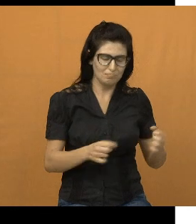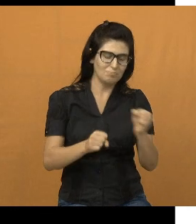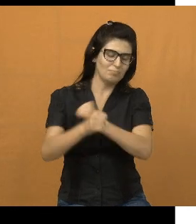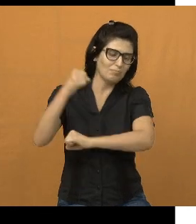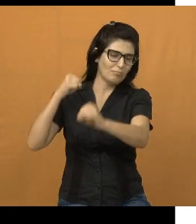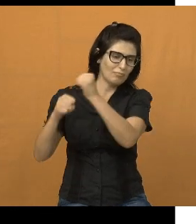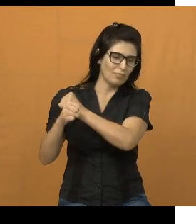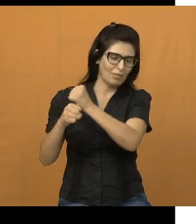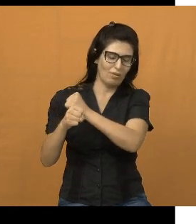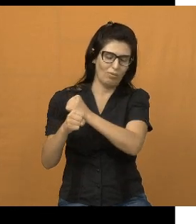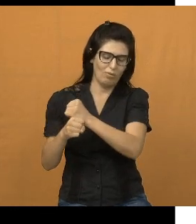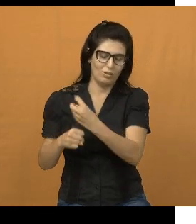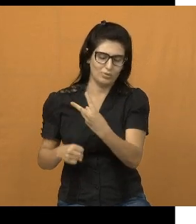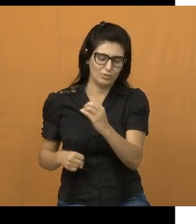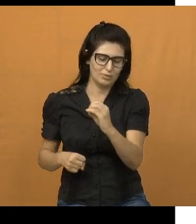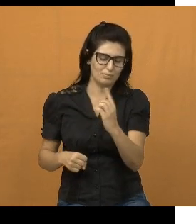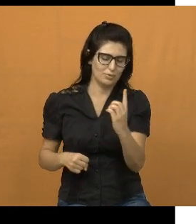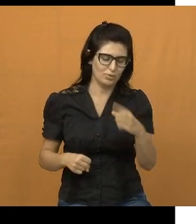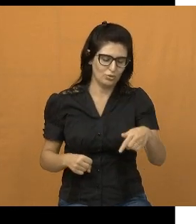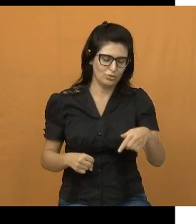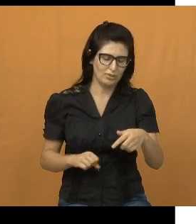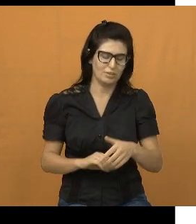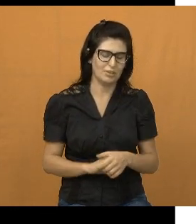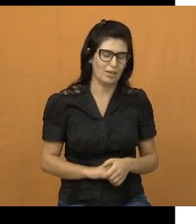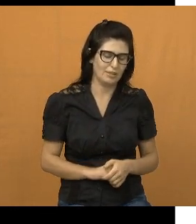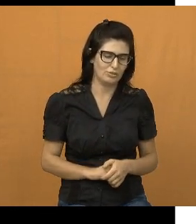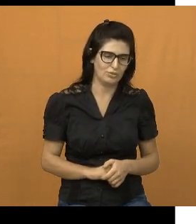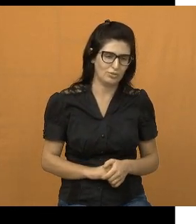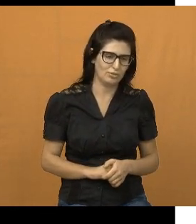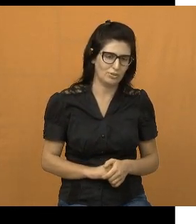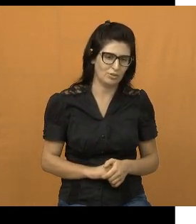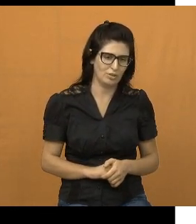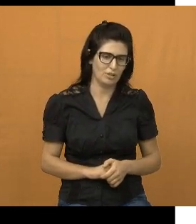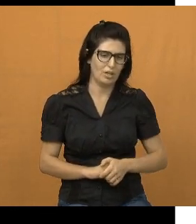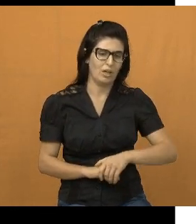de 2017, nós fechamos com